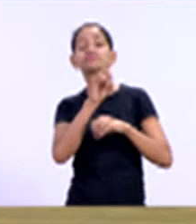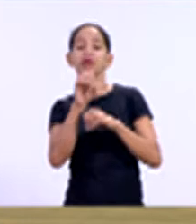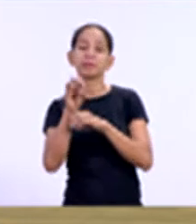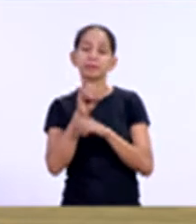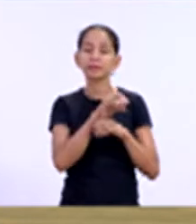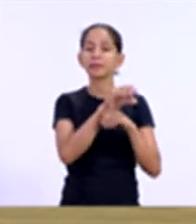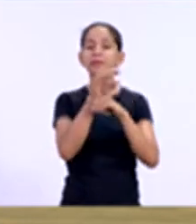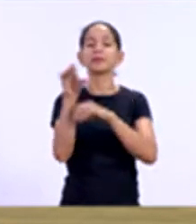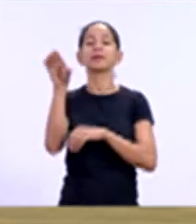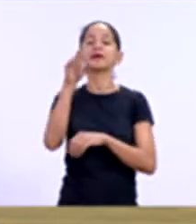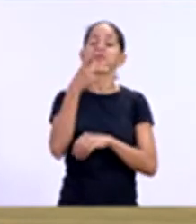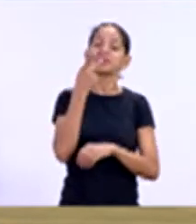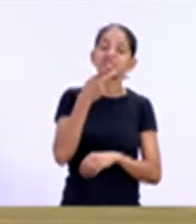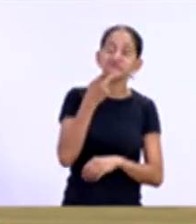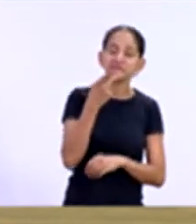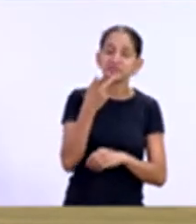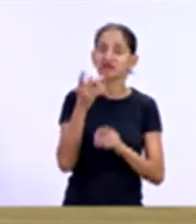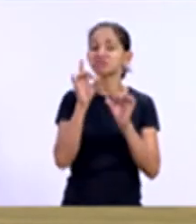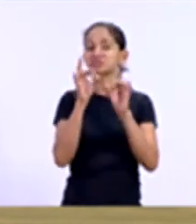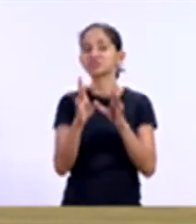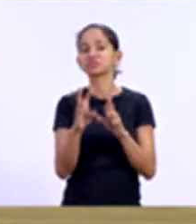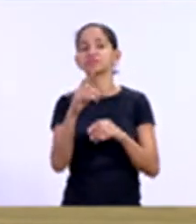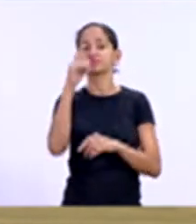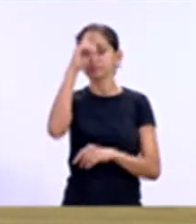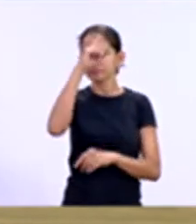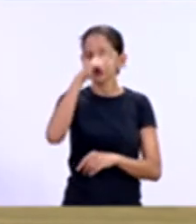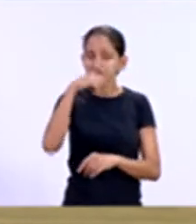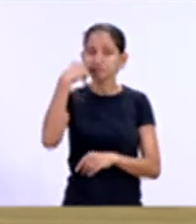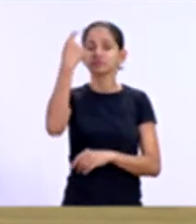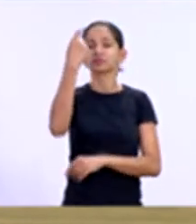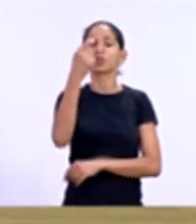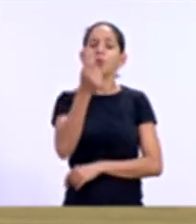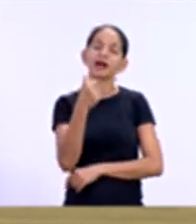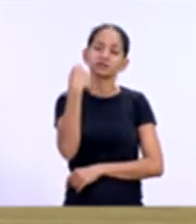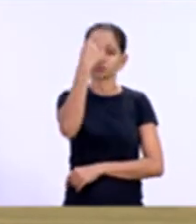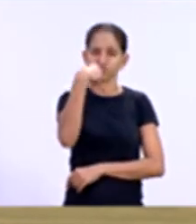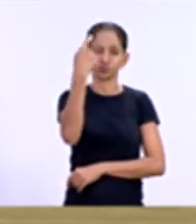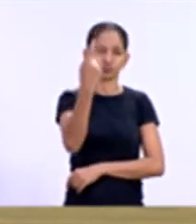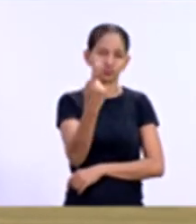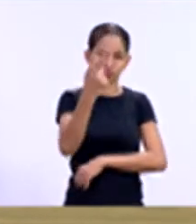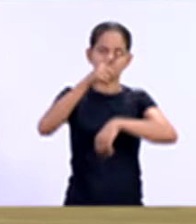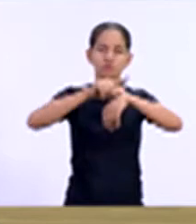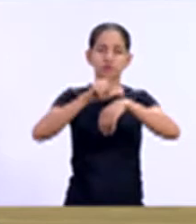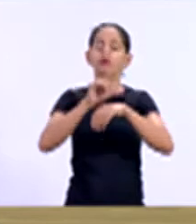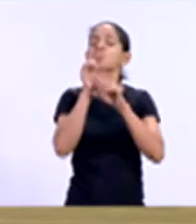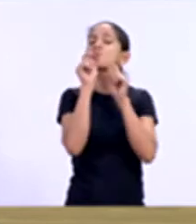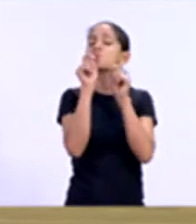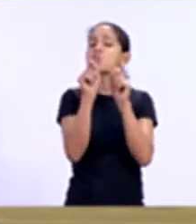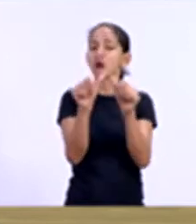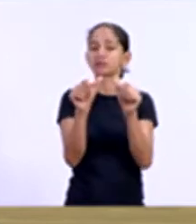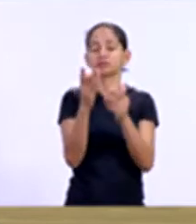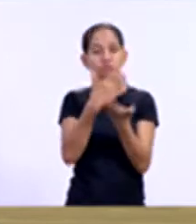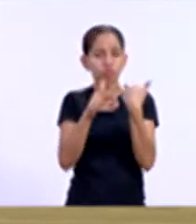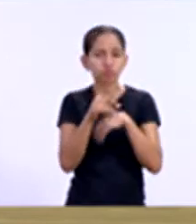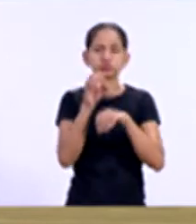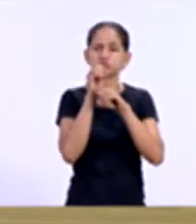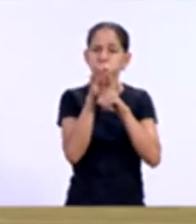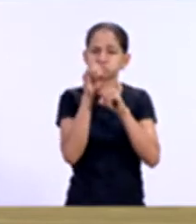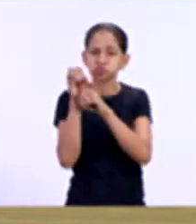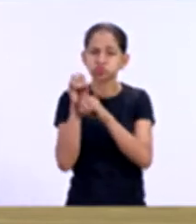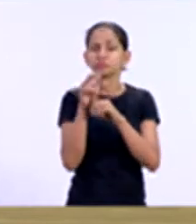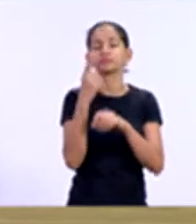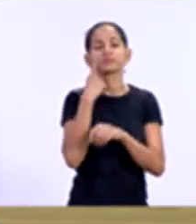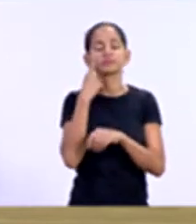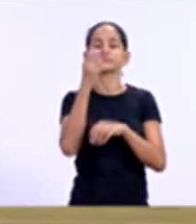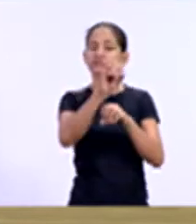trabalha 50 minutos, 1 hora, né? Então a gente não consegue trabalhar toda a ementa, até da apostila que vocês